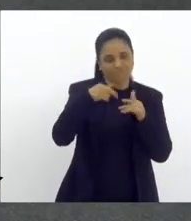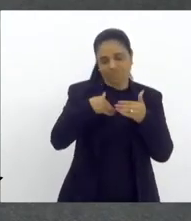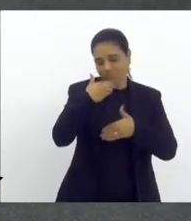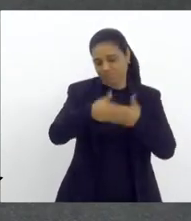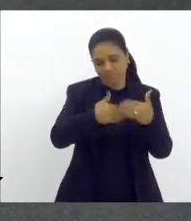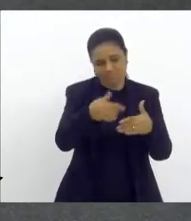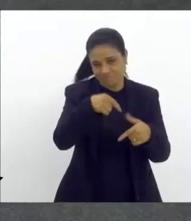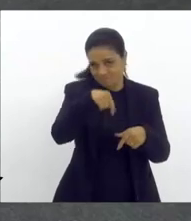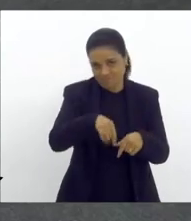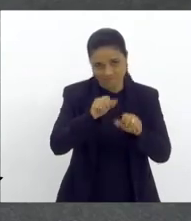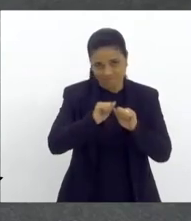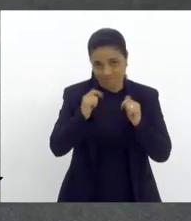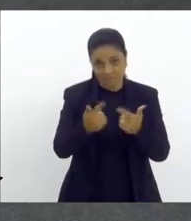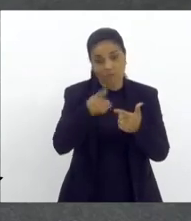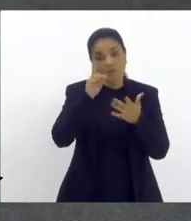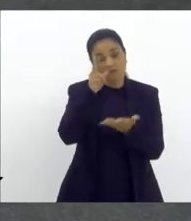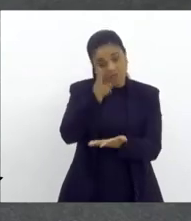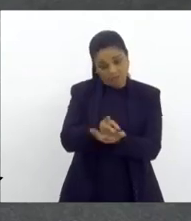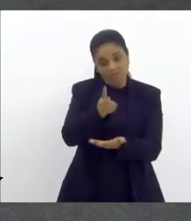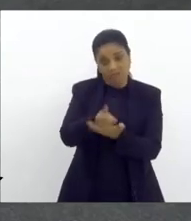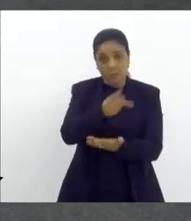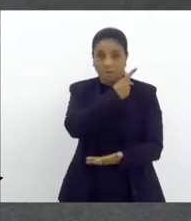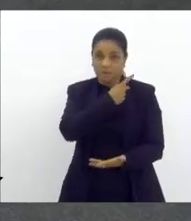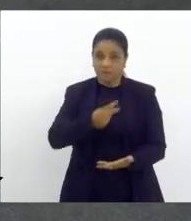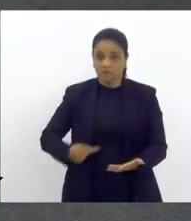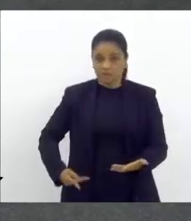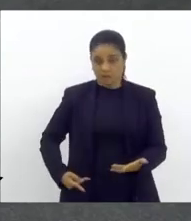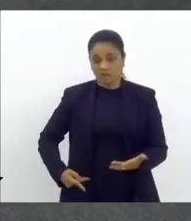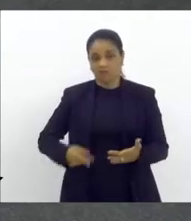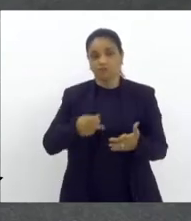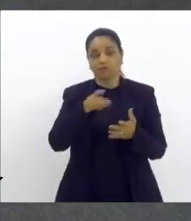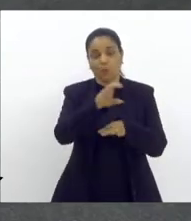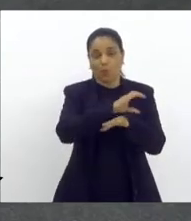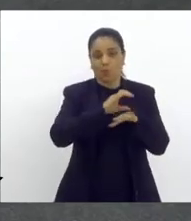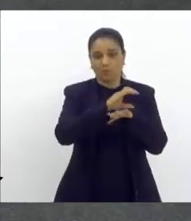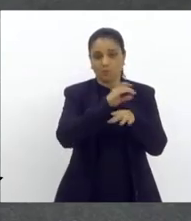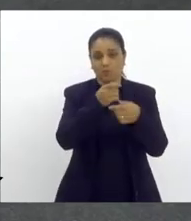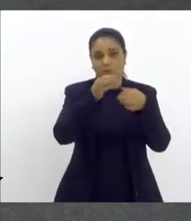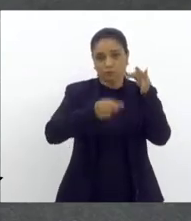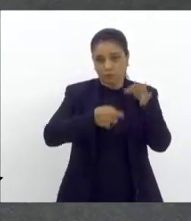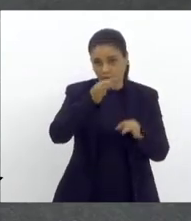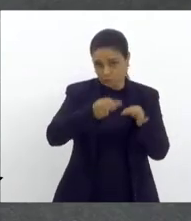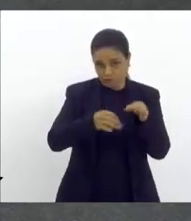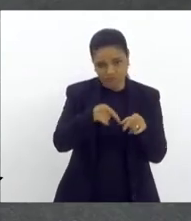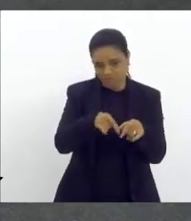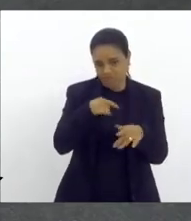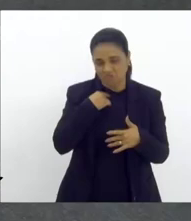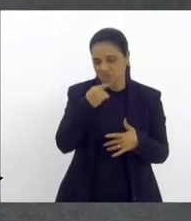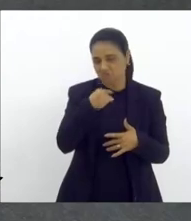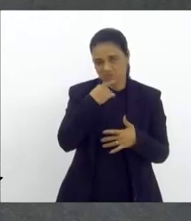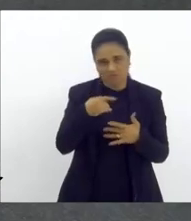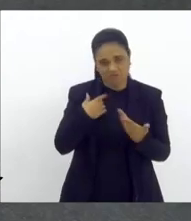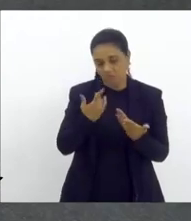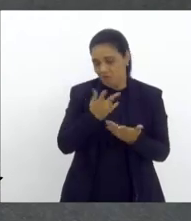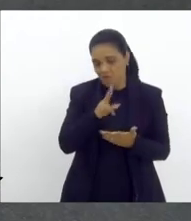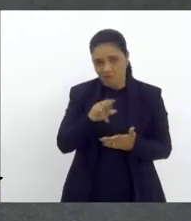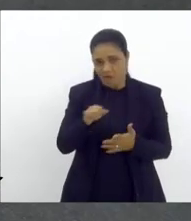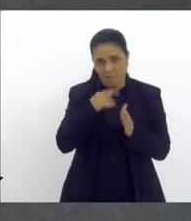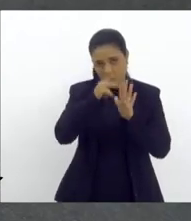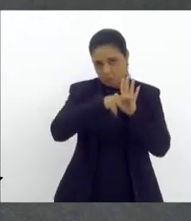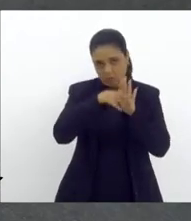da Comissão de Constituição Justiça Mas é óbvio também que isso representa